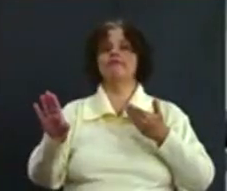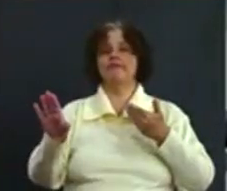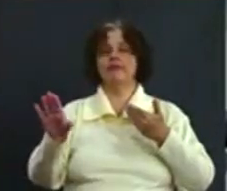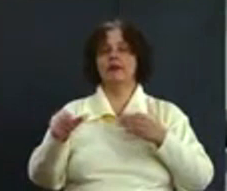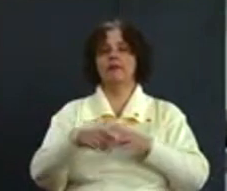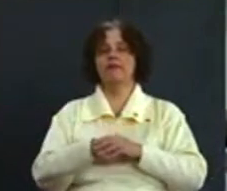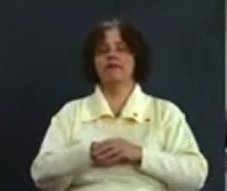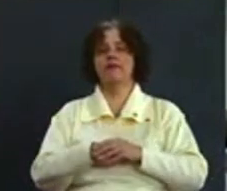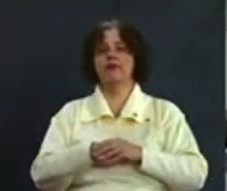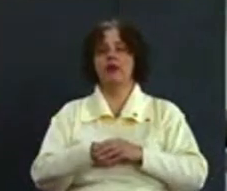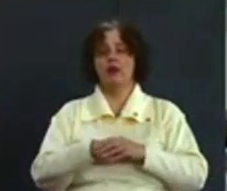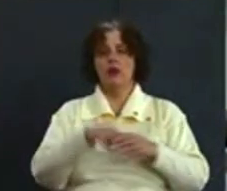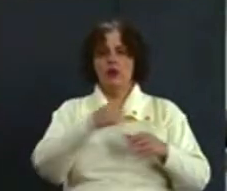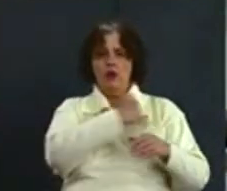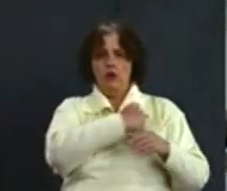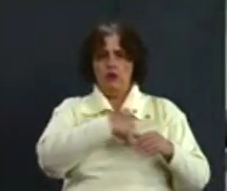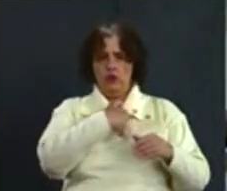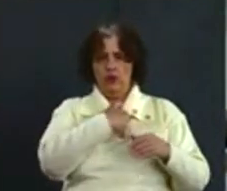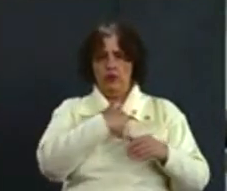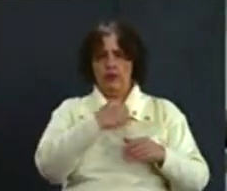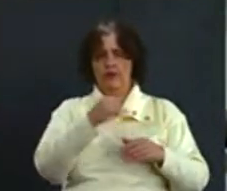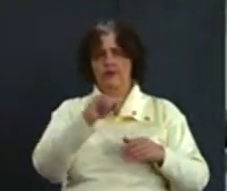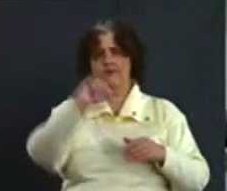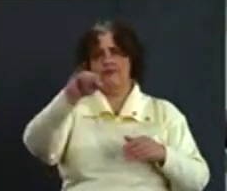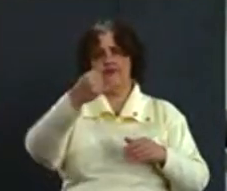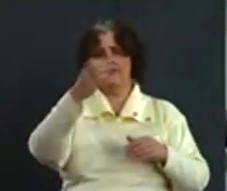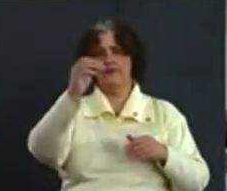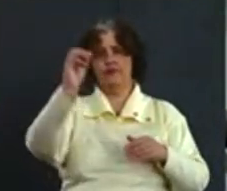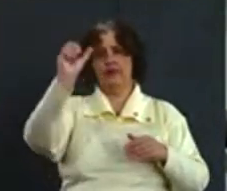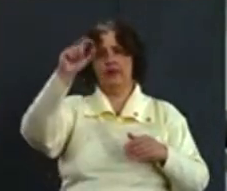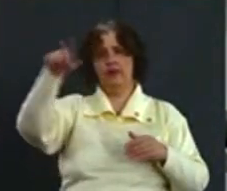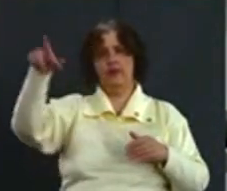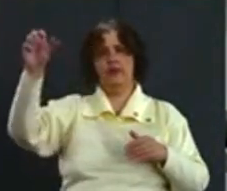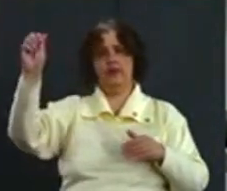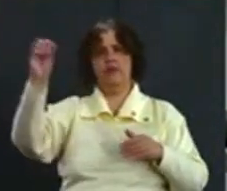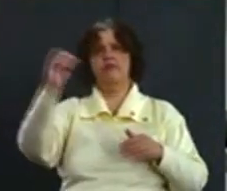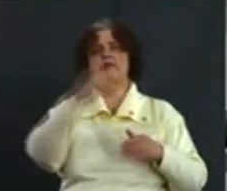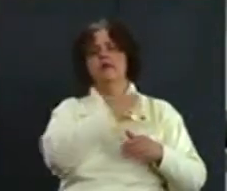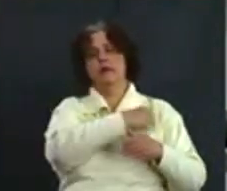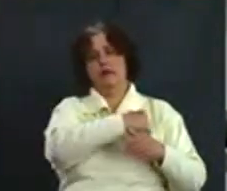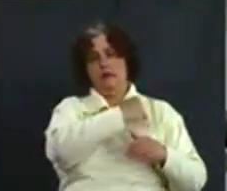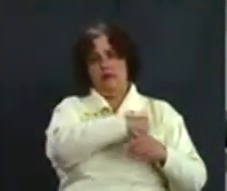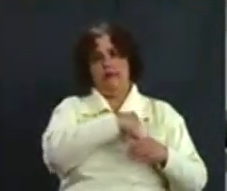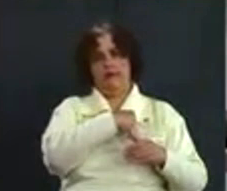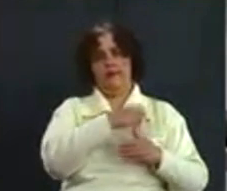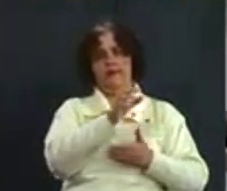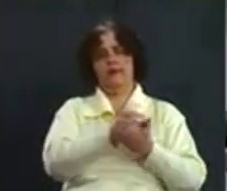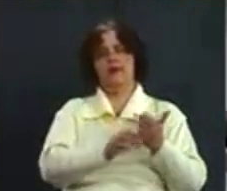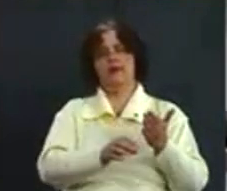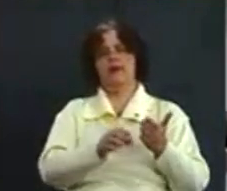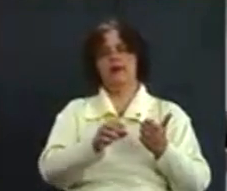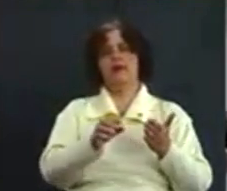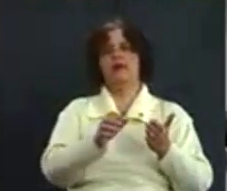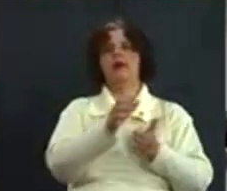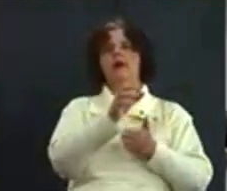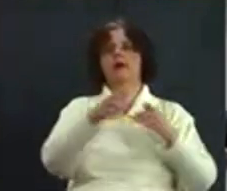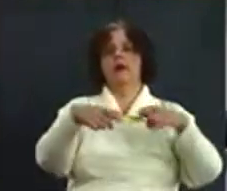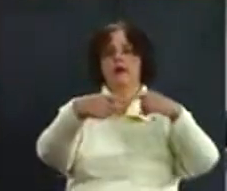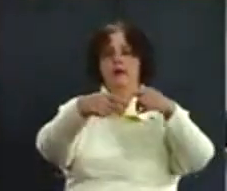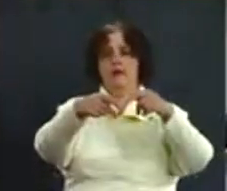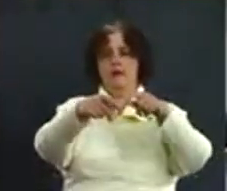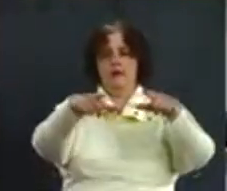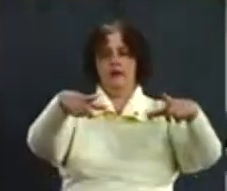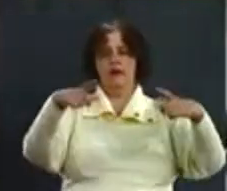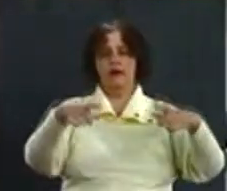João, exilado ali na ilha de Patmos, e ele mesmo relata isso no capítulo 1 de Apocalipse, no versículo de